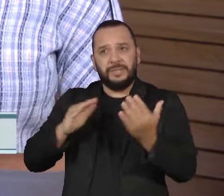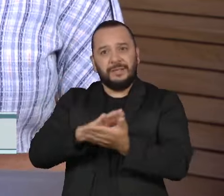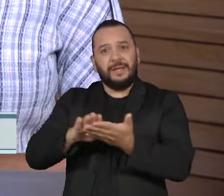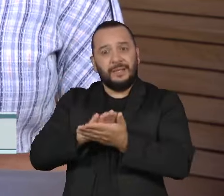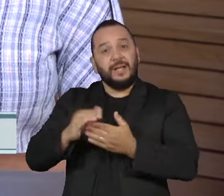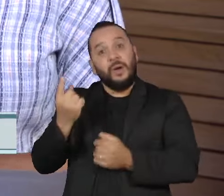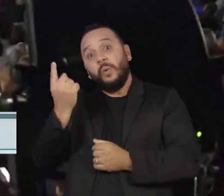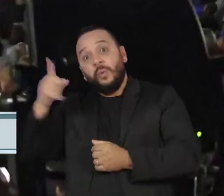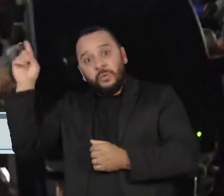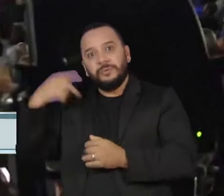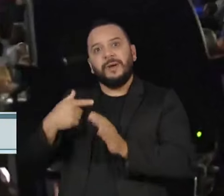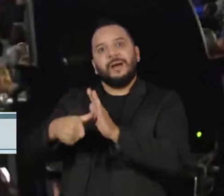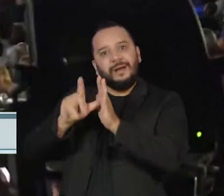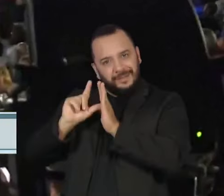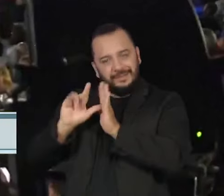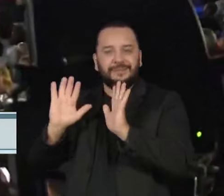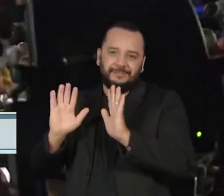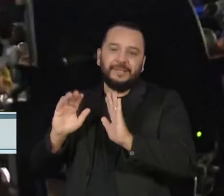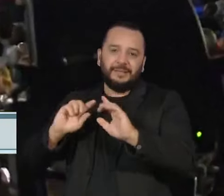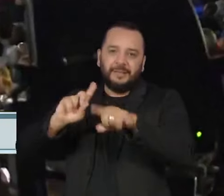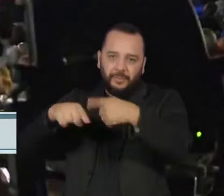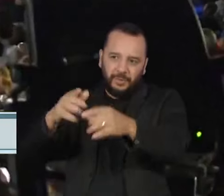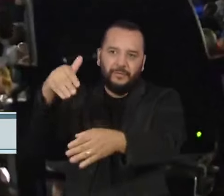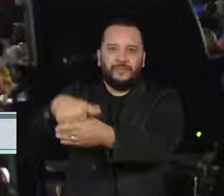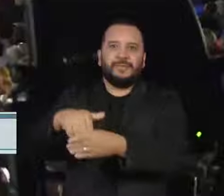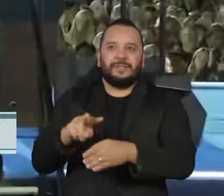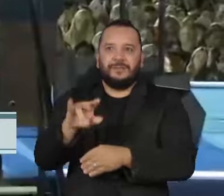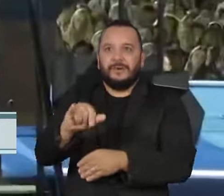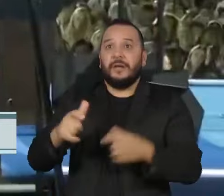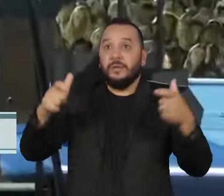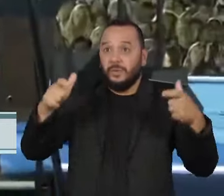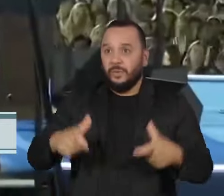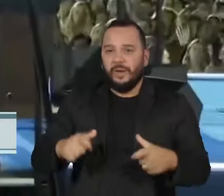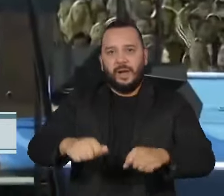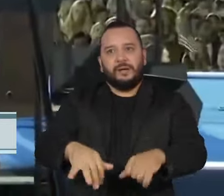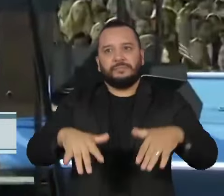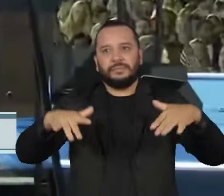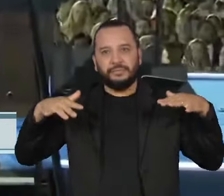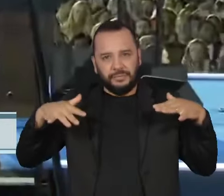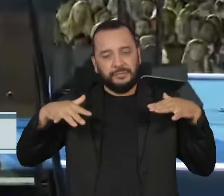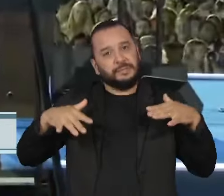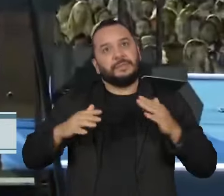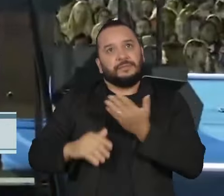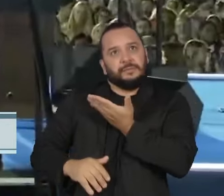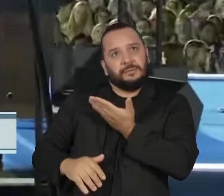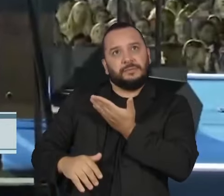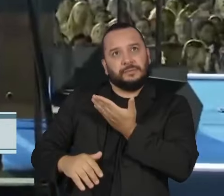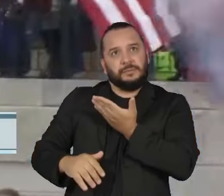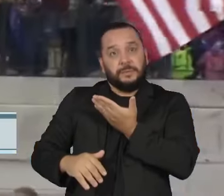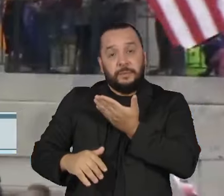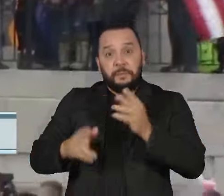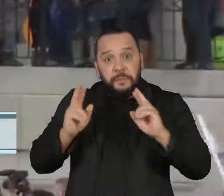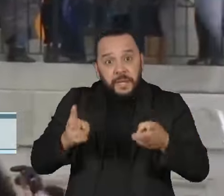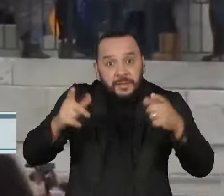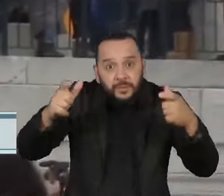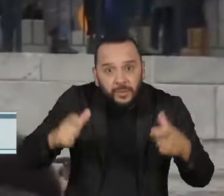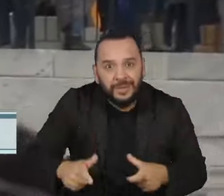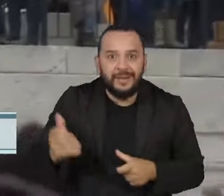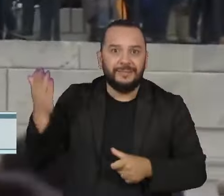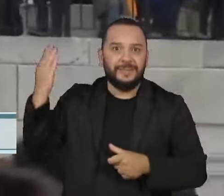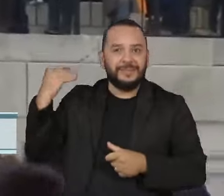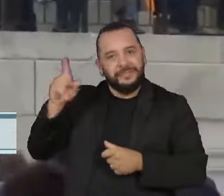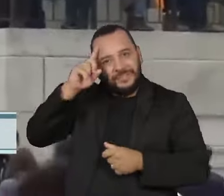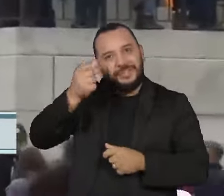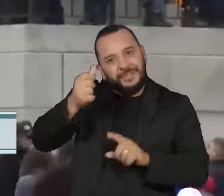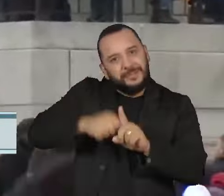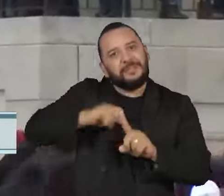das eleições a Democrata escolheu um lugar simbólico para as considerações finais de campanha o mesmo lugar onde em 6 de